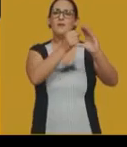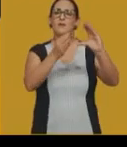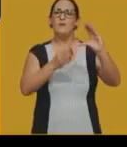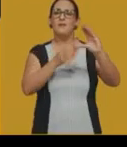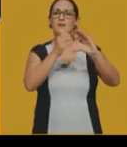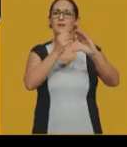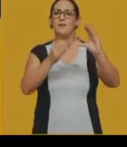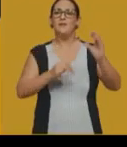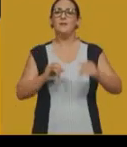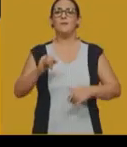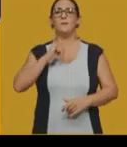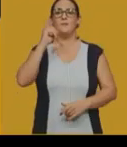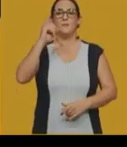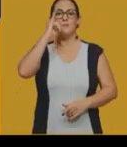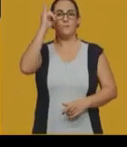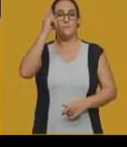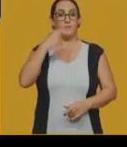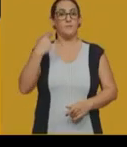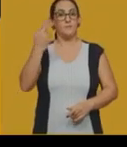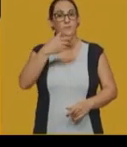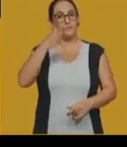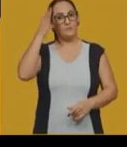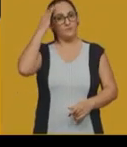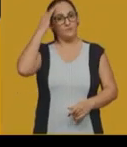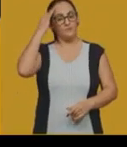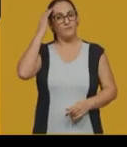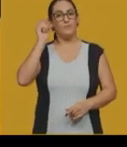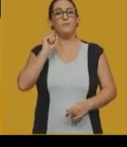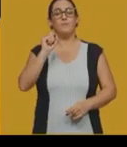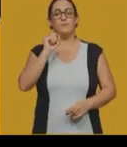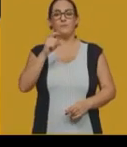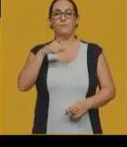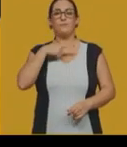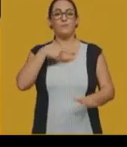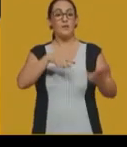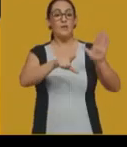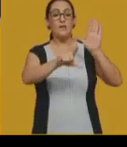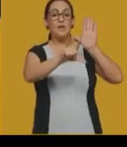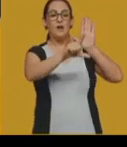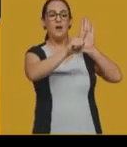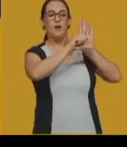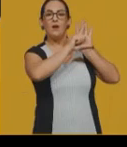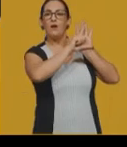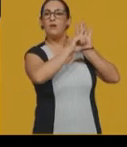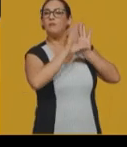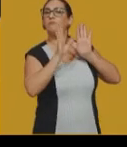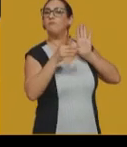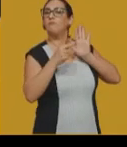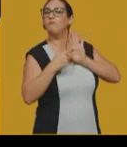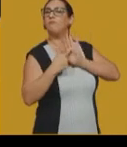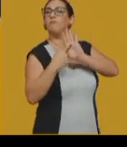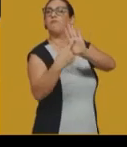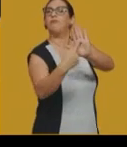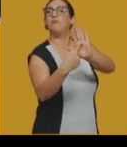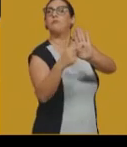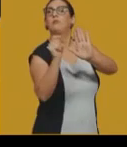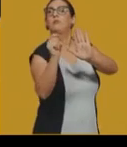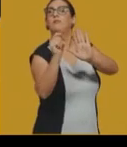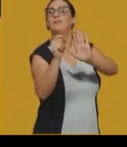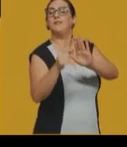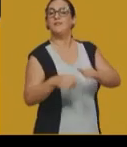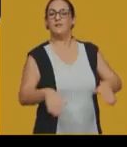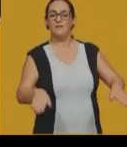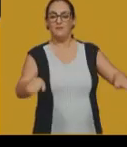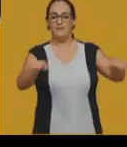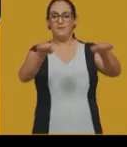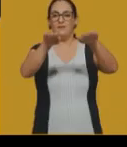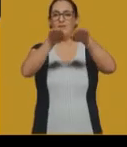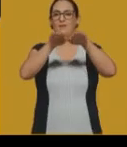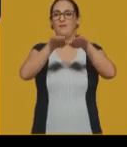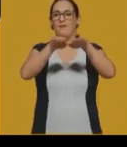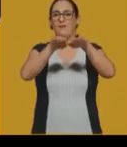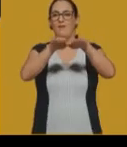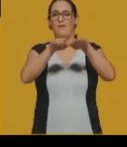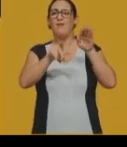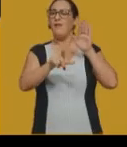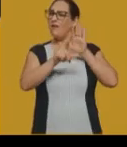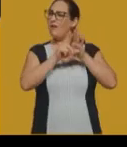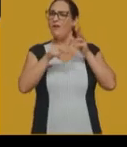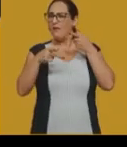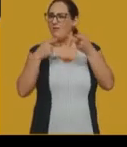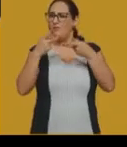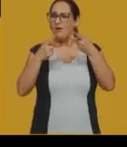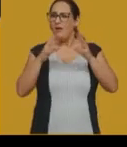que nós temos aí previsto em lei a igualdade. Então, perante a lei, todos nós temos as mesmas condições, né? Todos nós